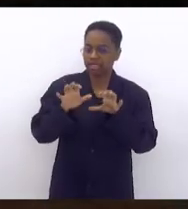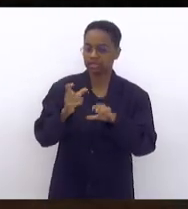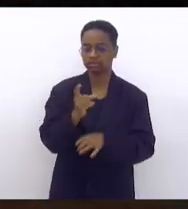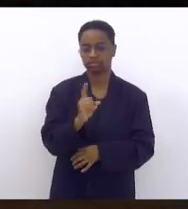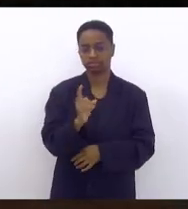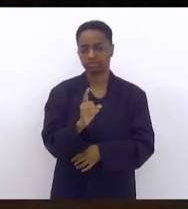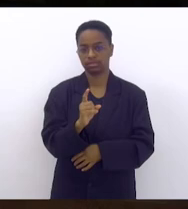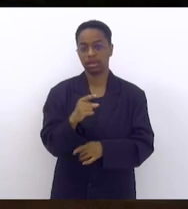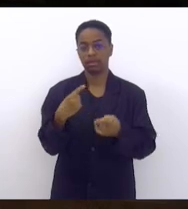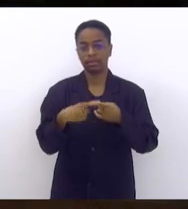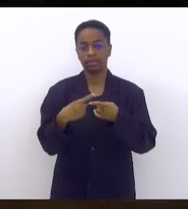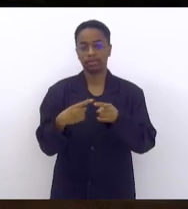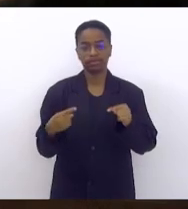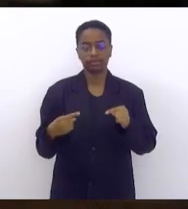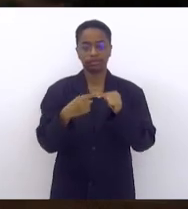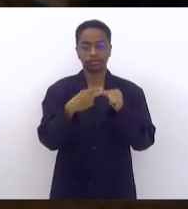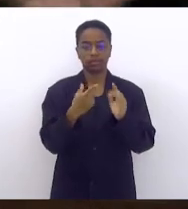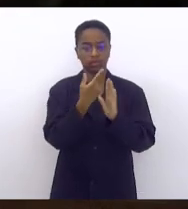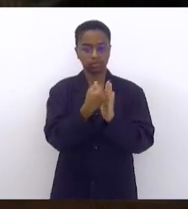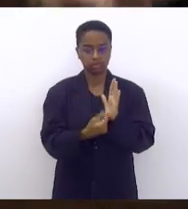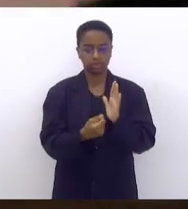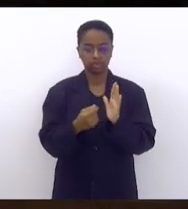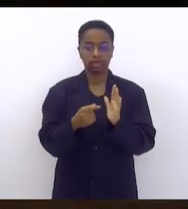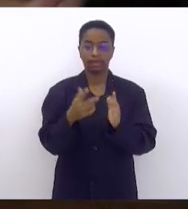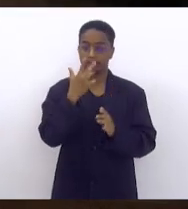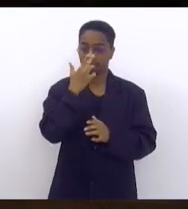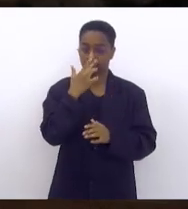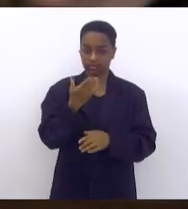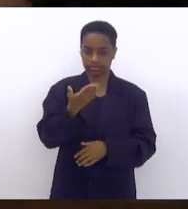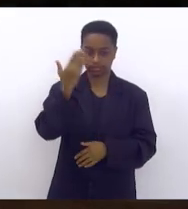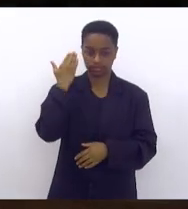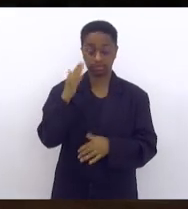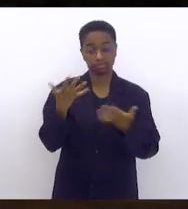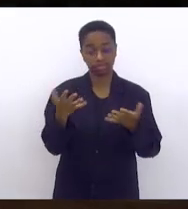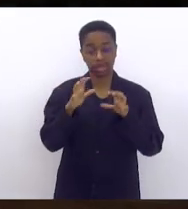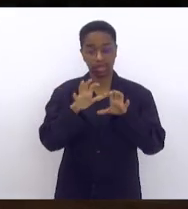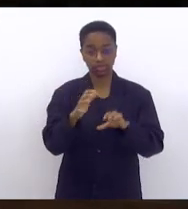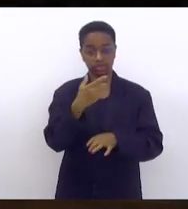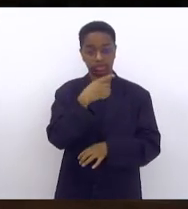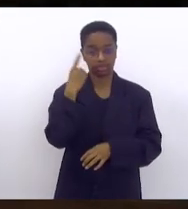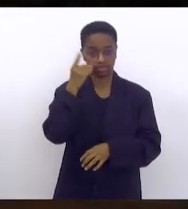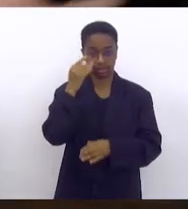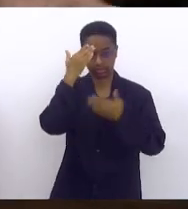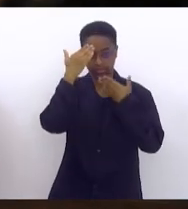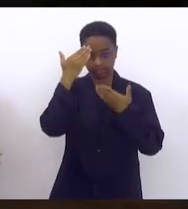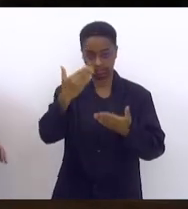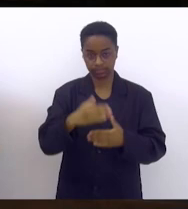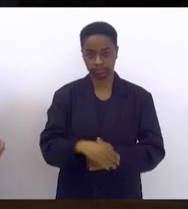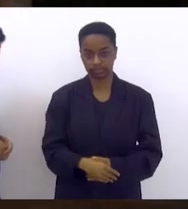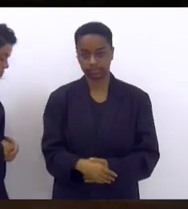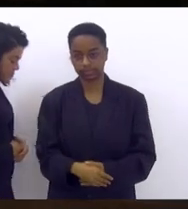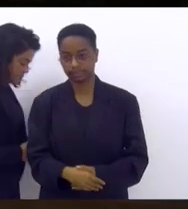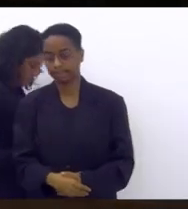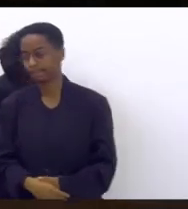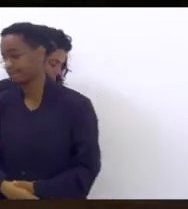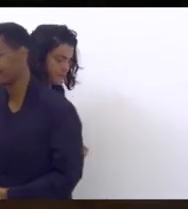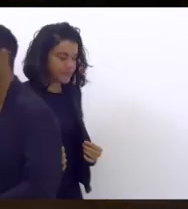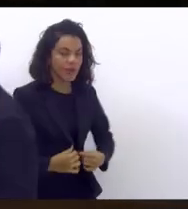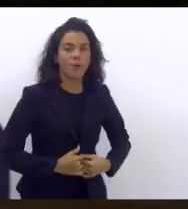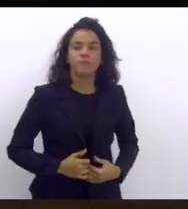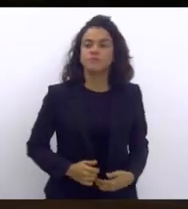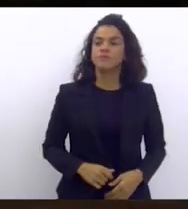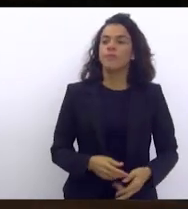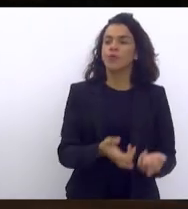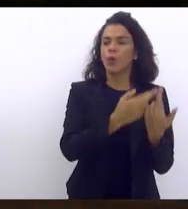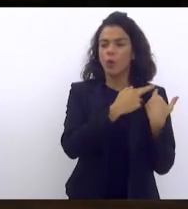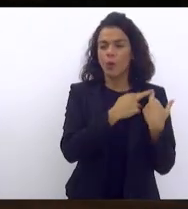questão orçamentária, que aparentemente era ano passado. Então é isso, deputado. Te agradecer aí pela você ter assumido o compromisso